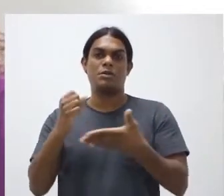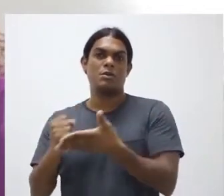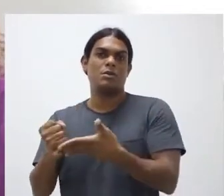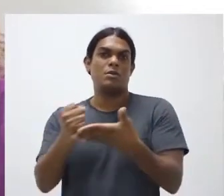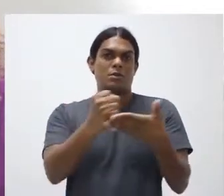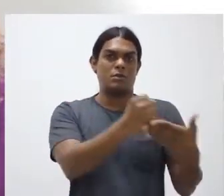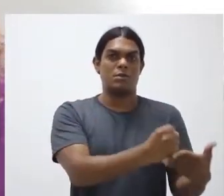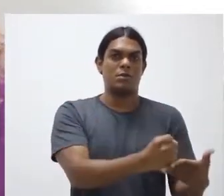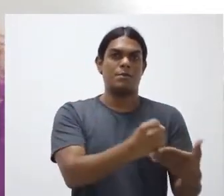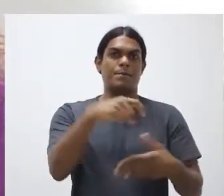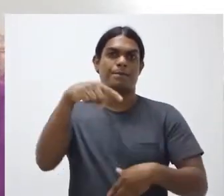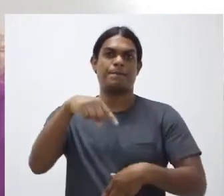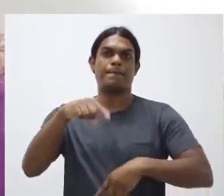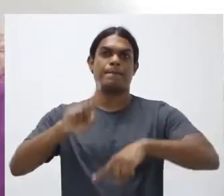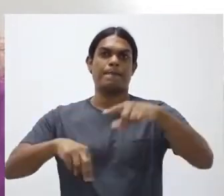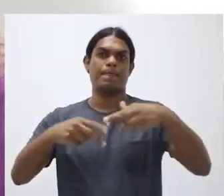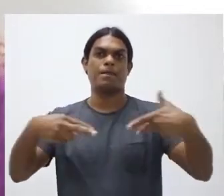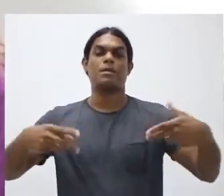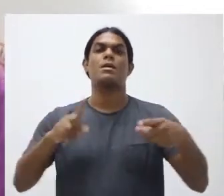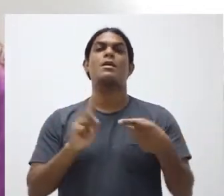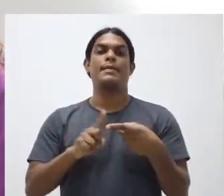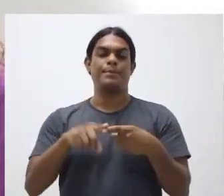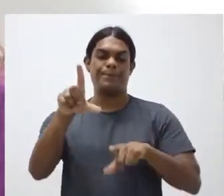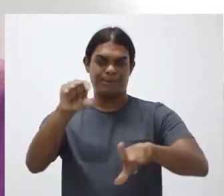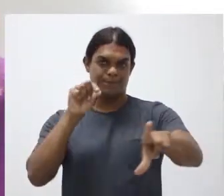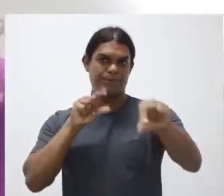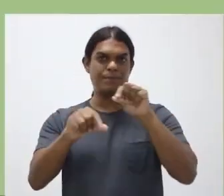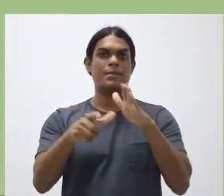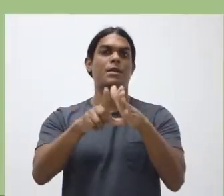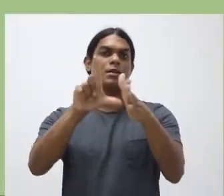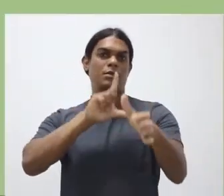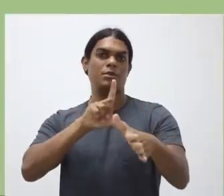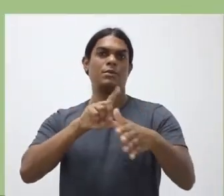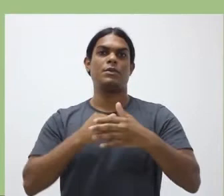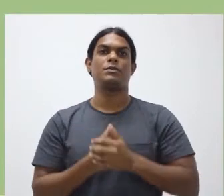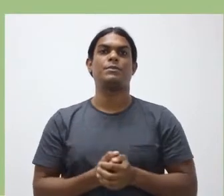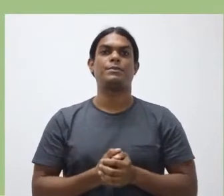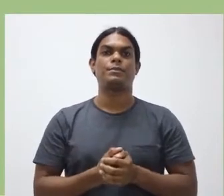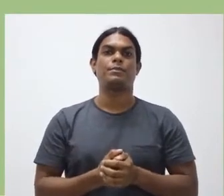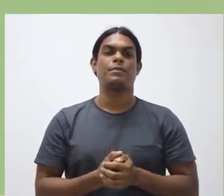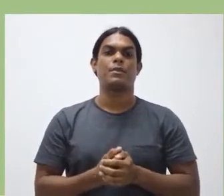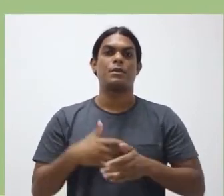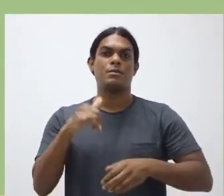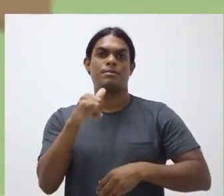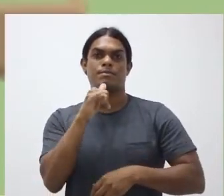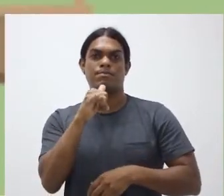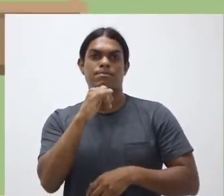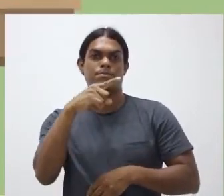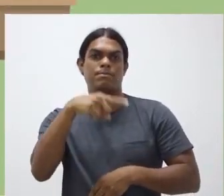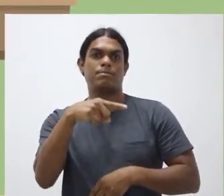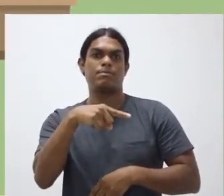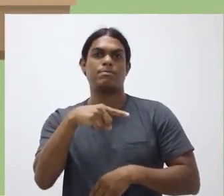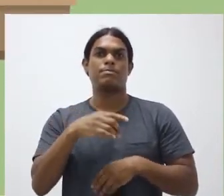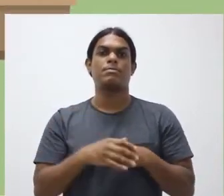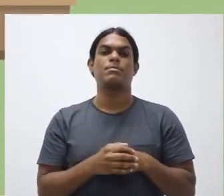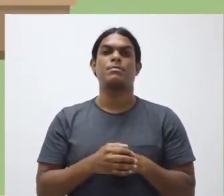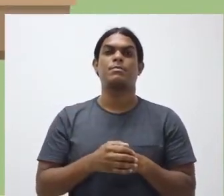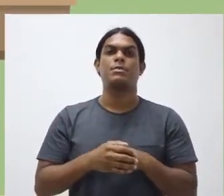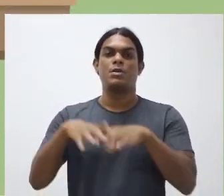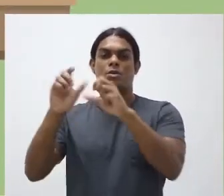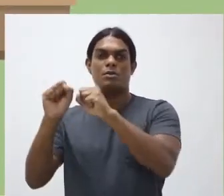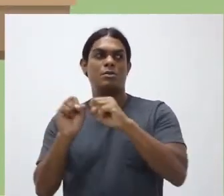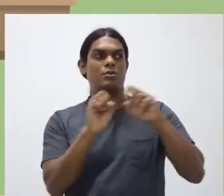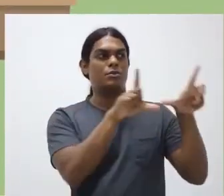carga que serão transportadas, também vão ser definidos. Você vê aqui nesse exemplo do slide